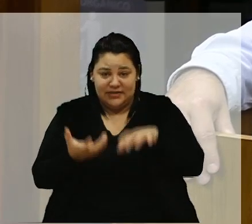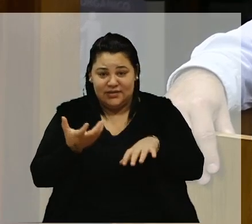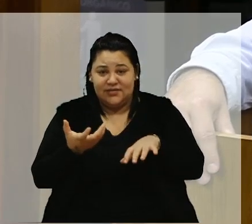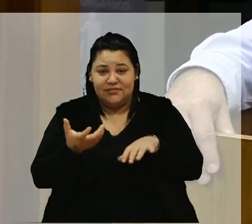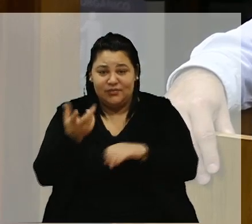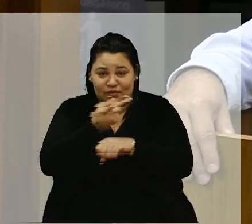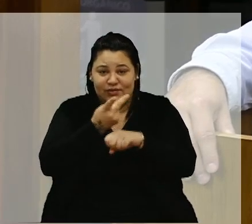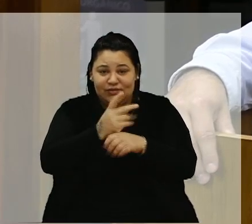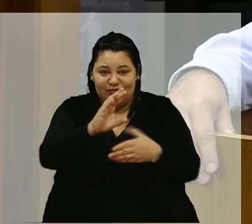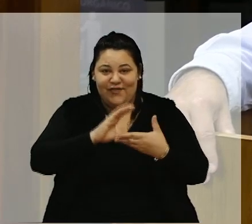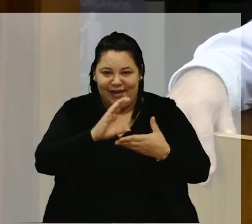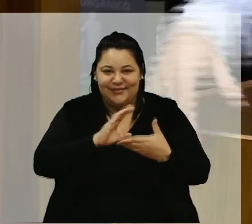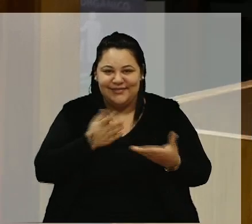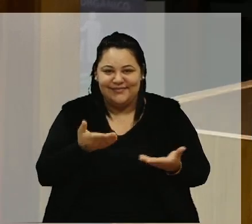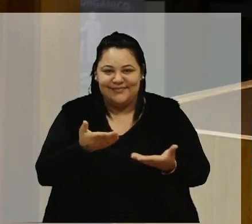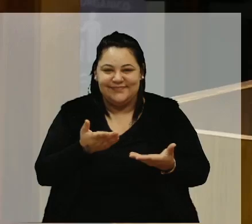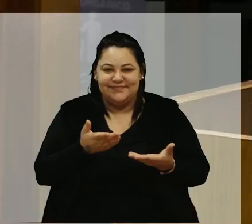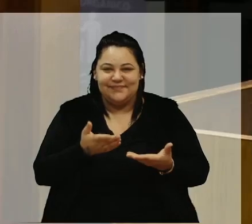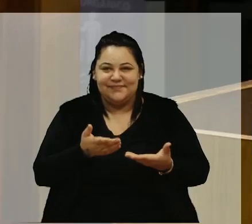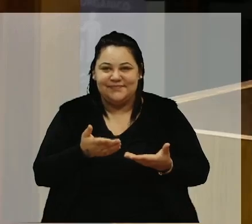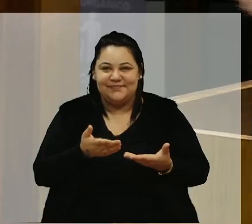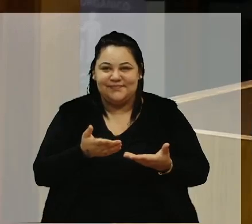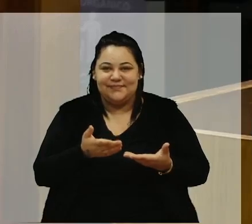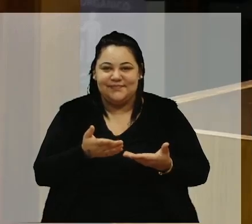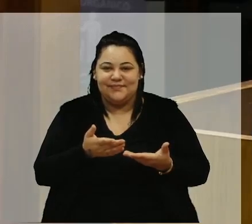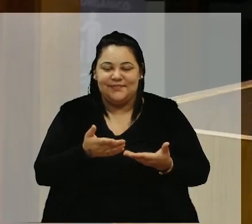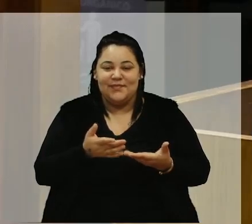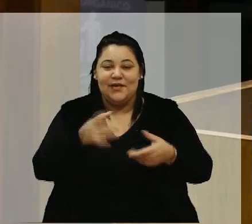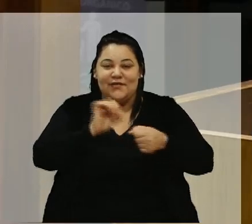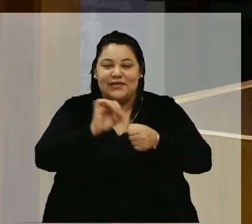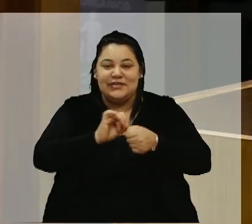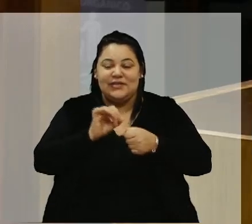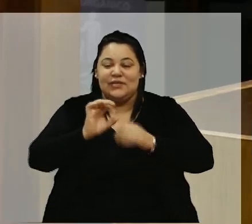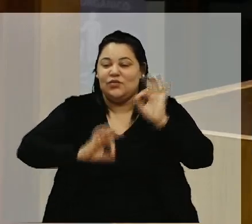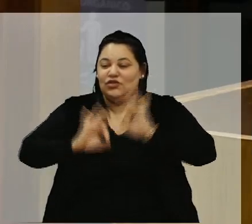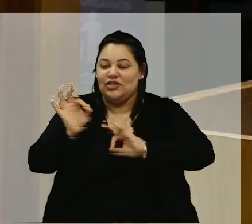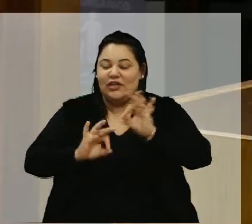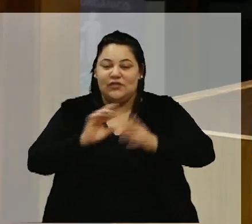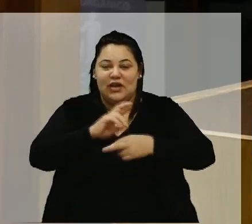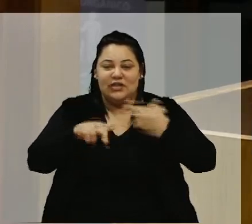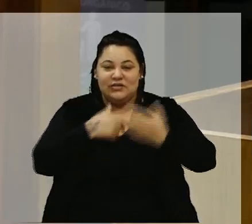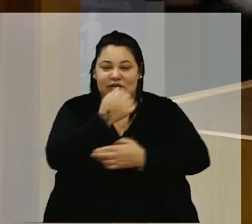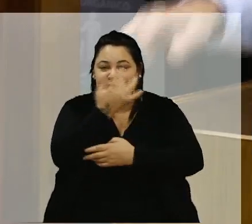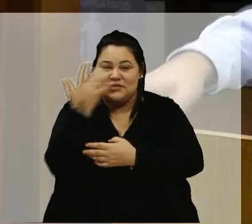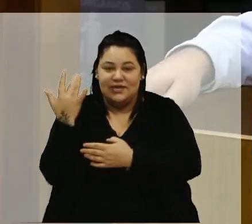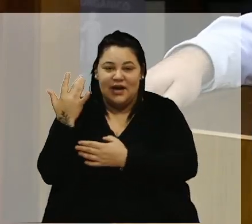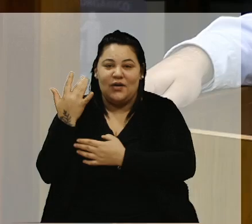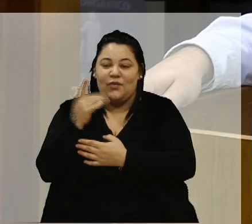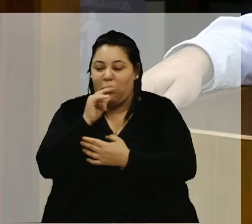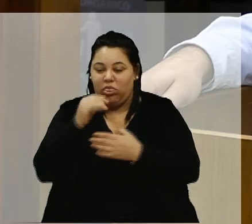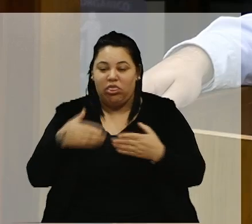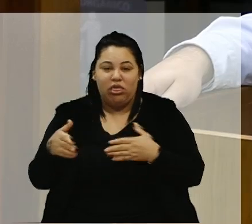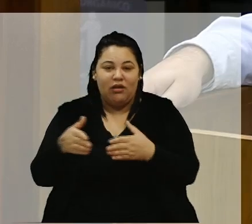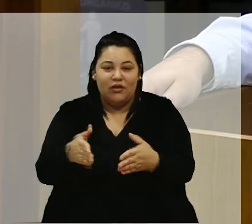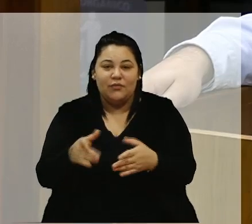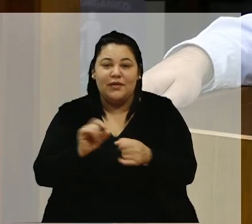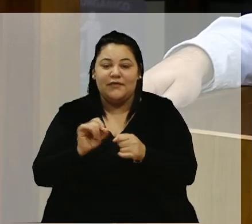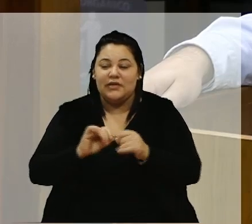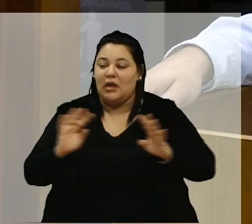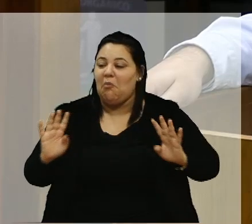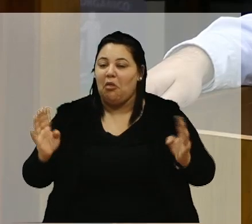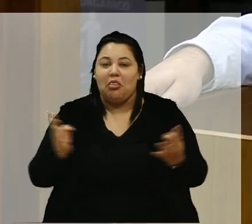recursos para intervir na questão ambiental, na questão do leito dos rios, para fazer encostas?